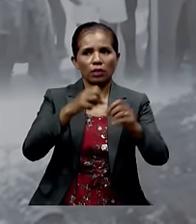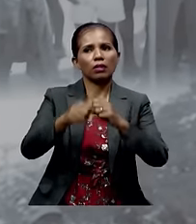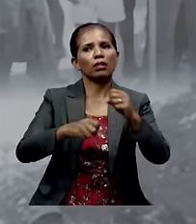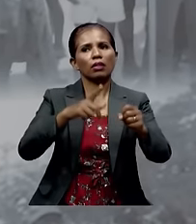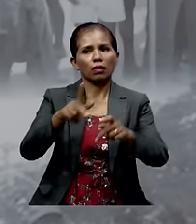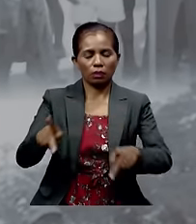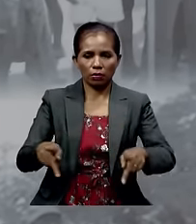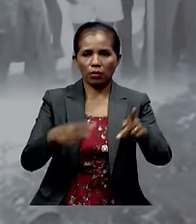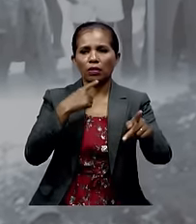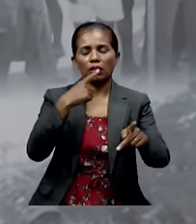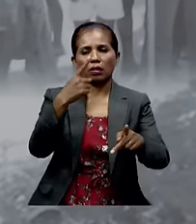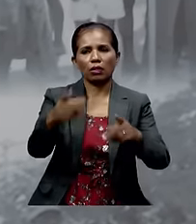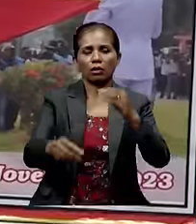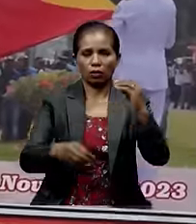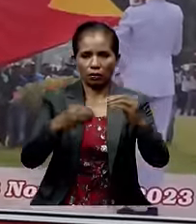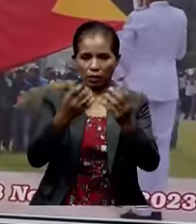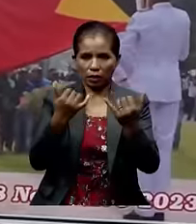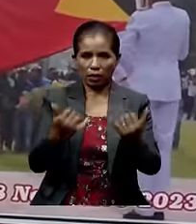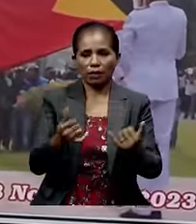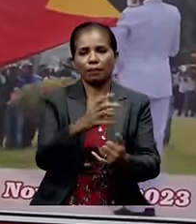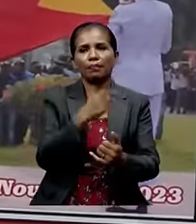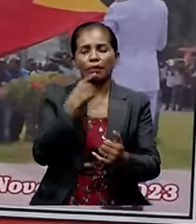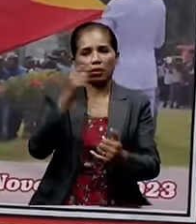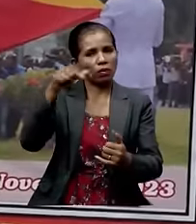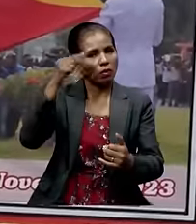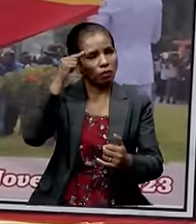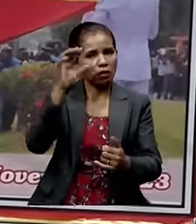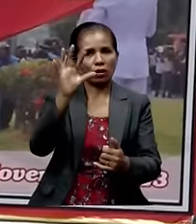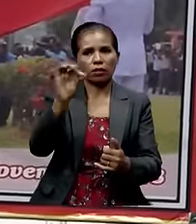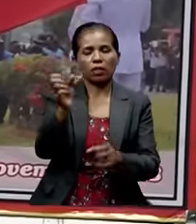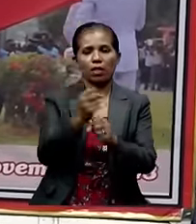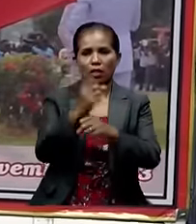mos questiona com a questão né, não considera o governo da CIA halo